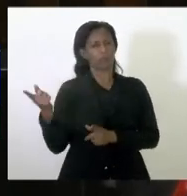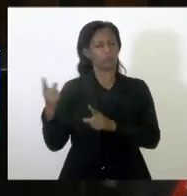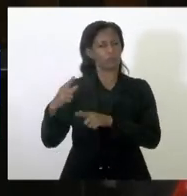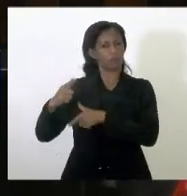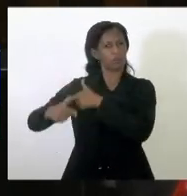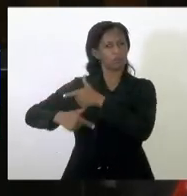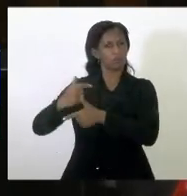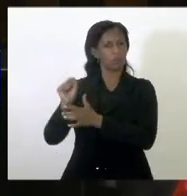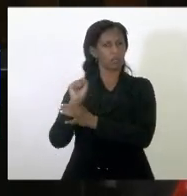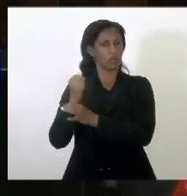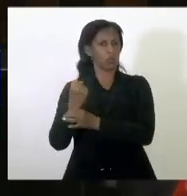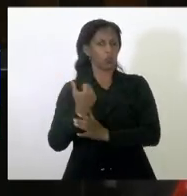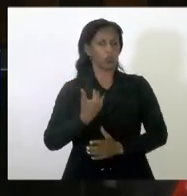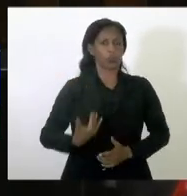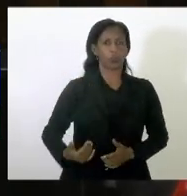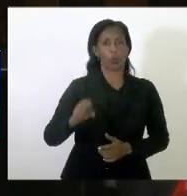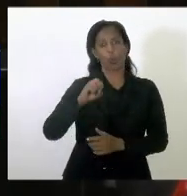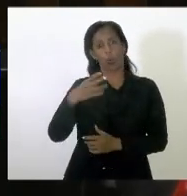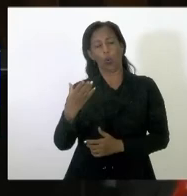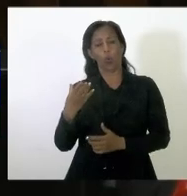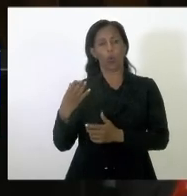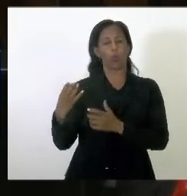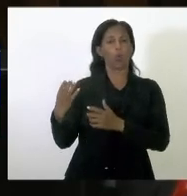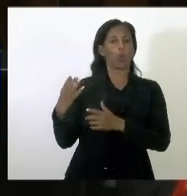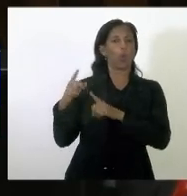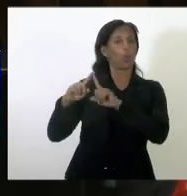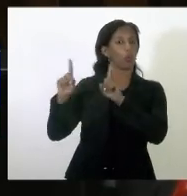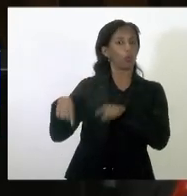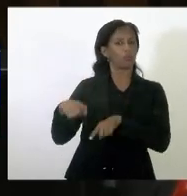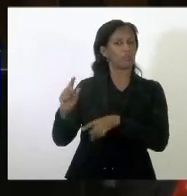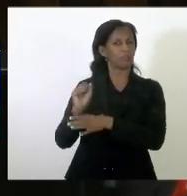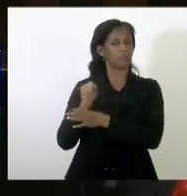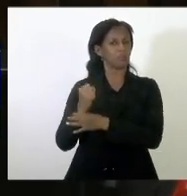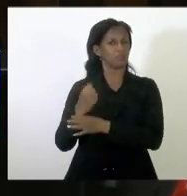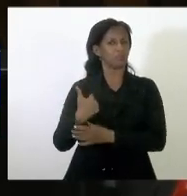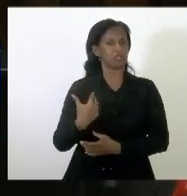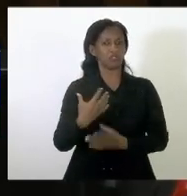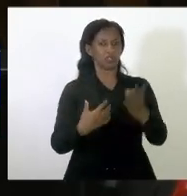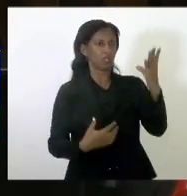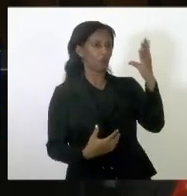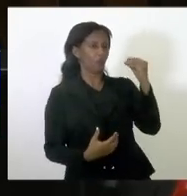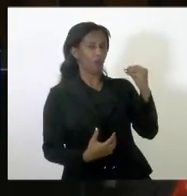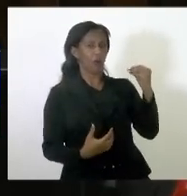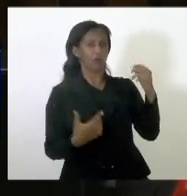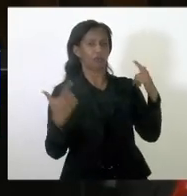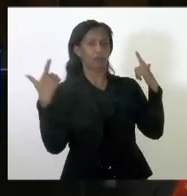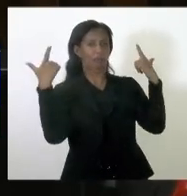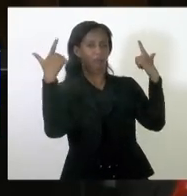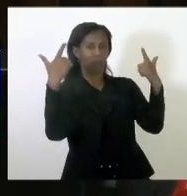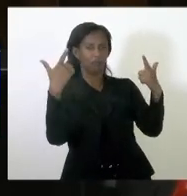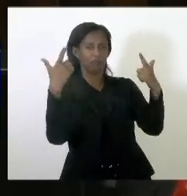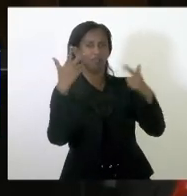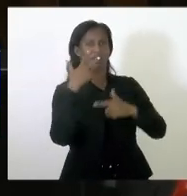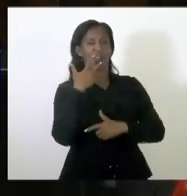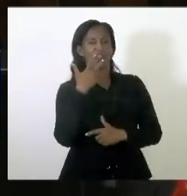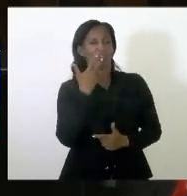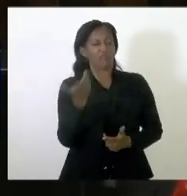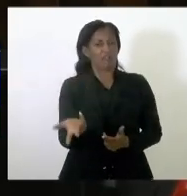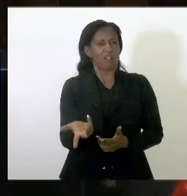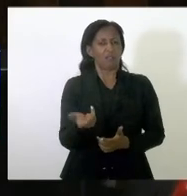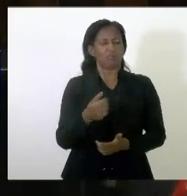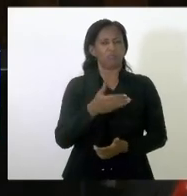da segurança pública ou concursados da segurança pública, tiram fotos fazendo arminha, falam de punho